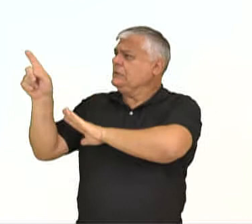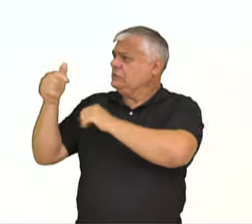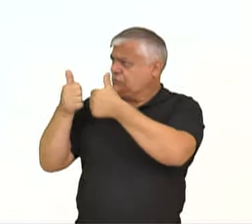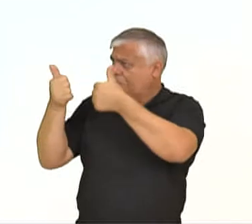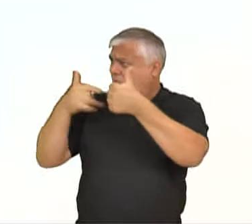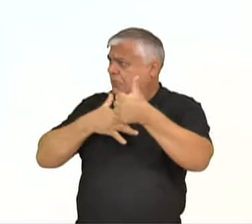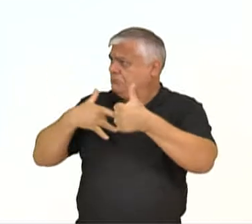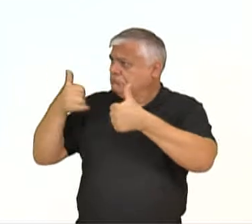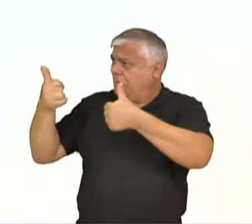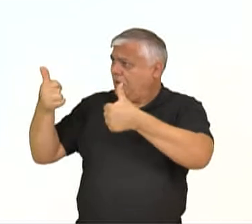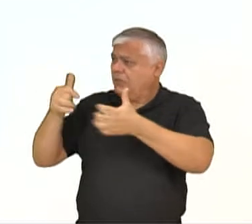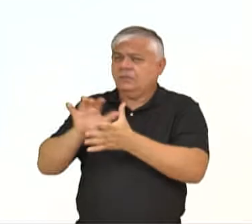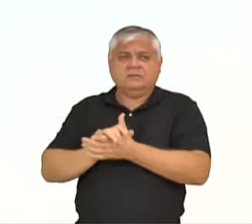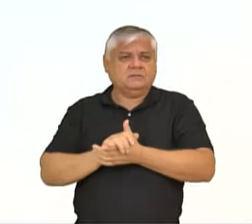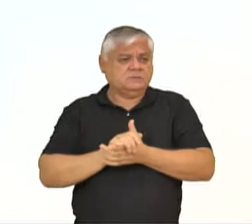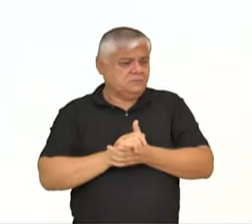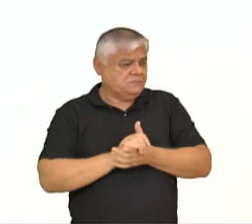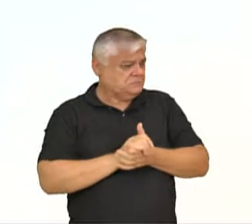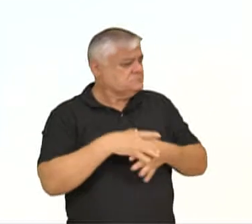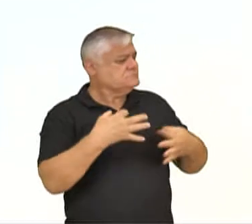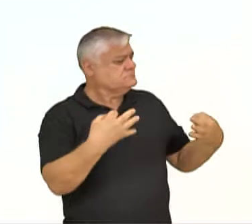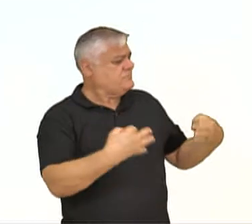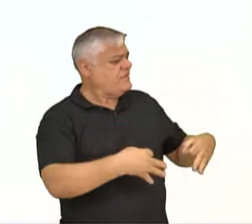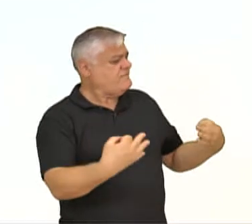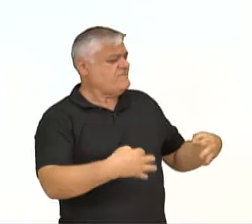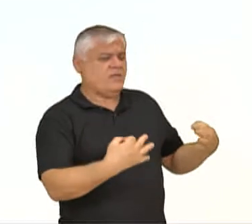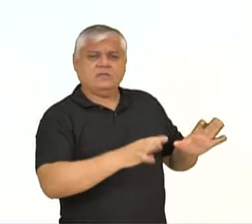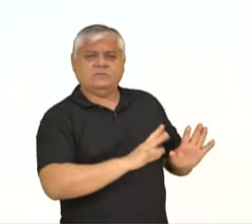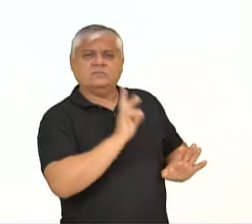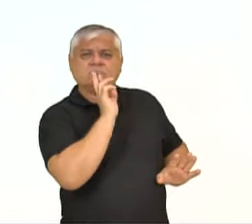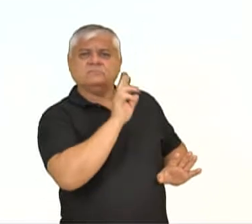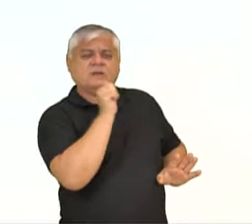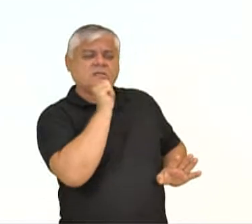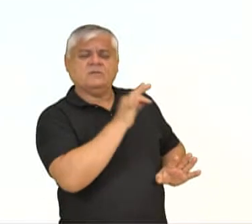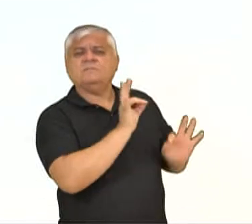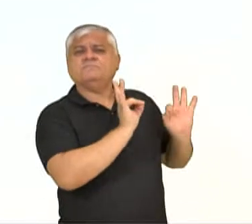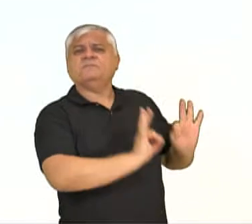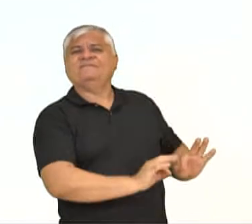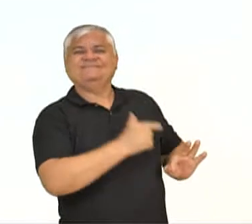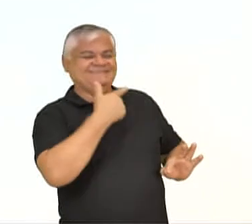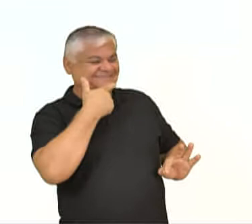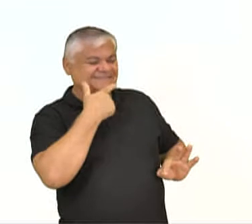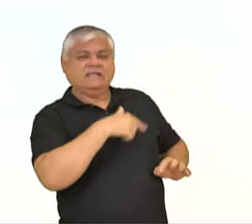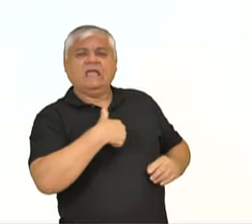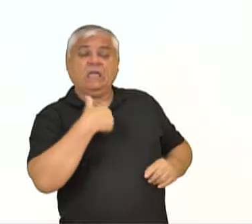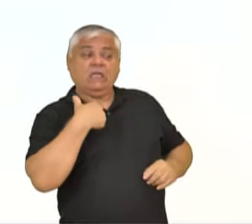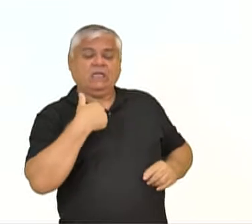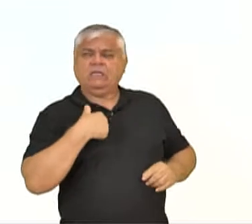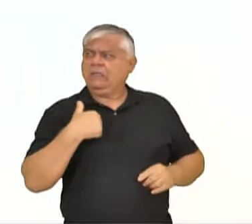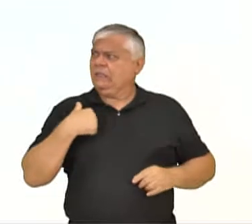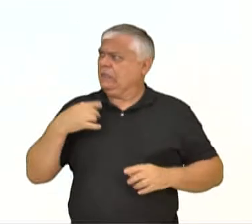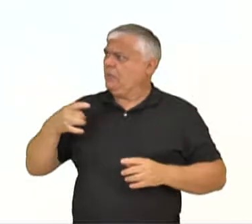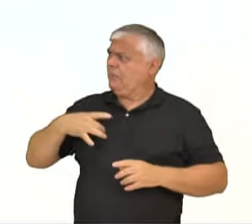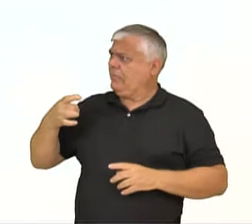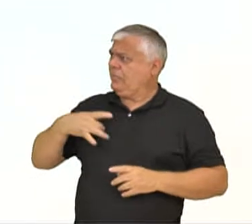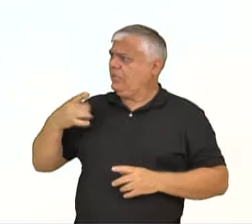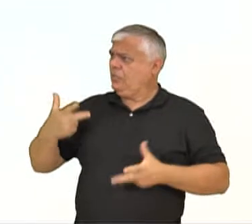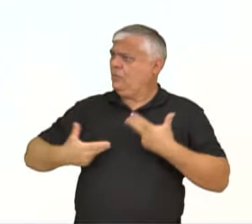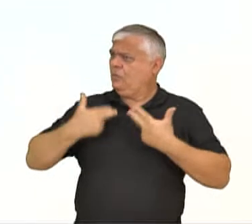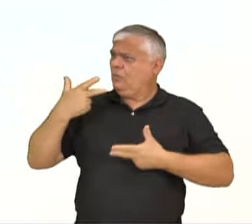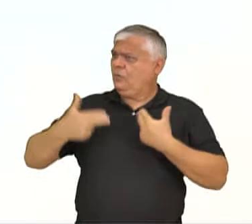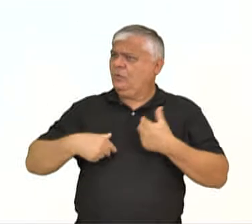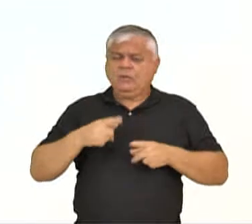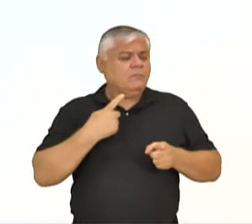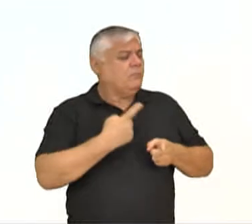tudo bem. Tudo perfeito, diz a enfermeira sorrindo. Eu estava com medo desta operação.